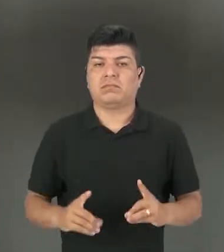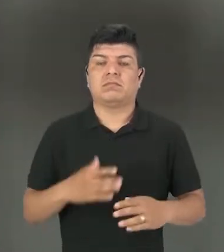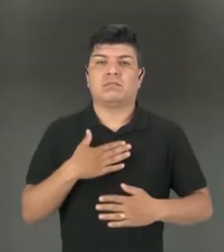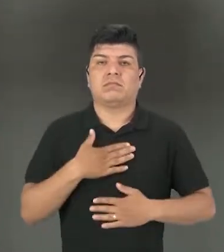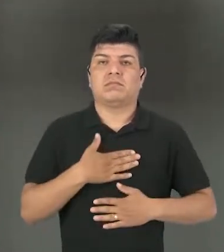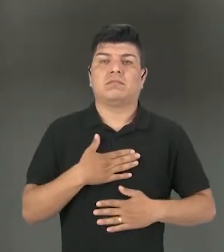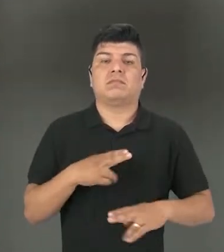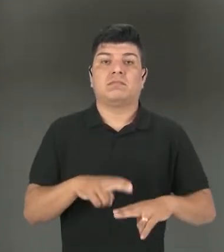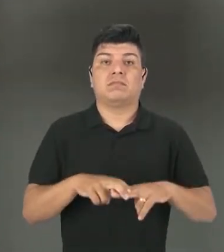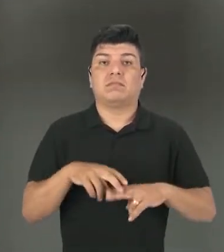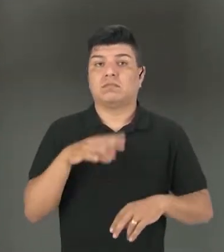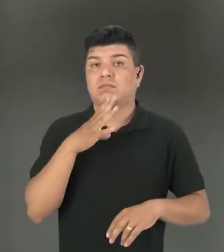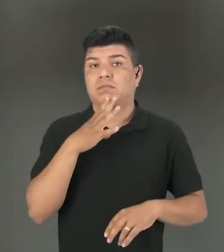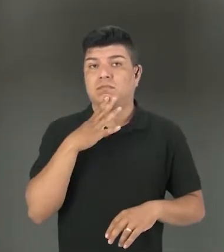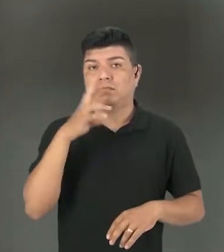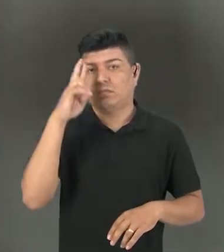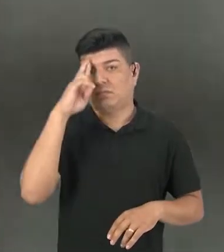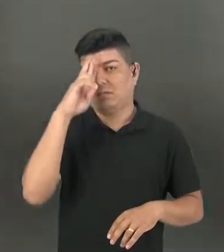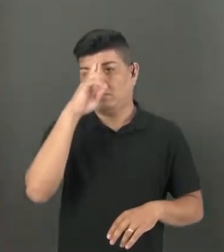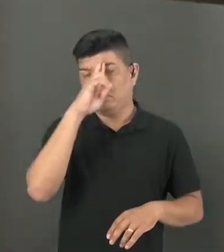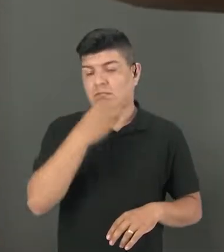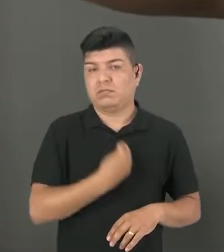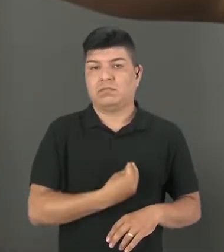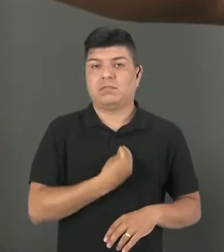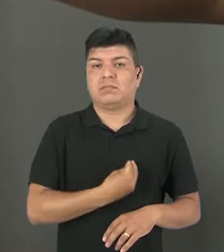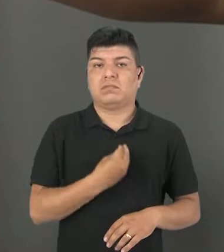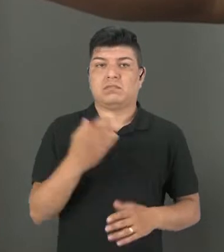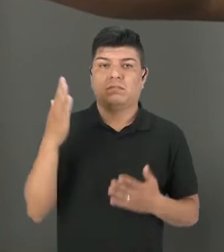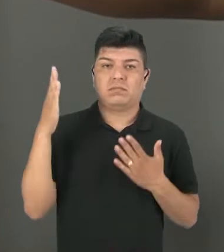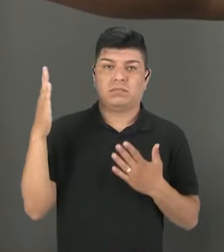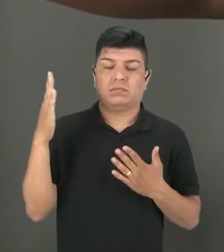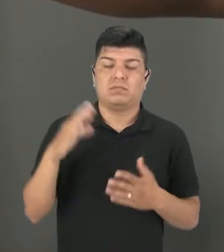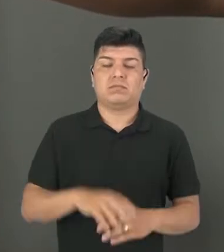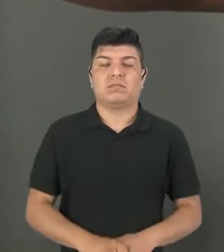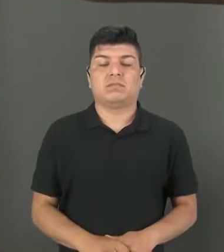física. Conheça a história deles.